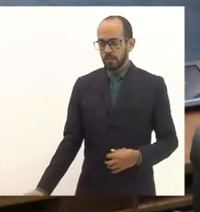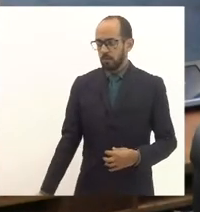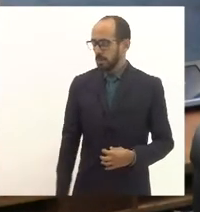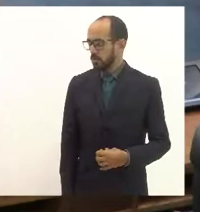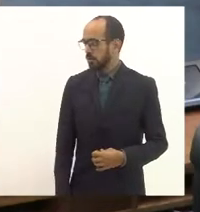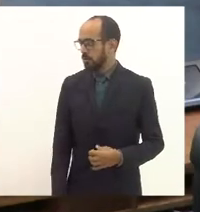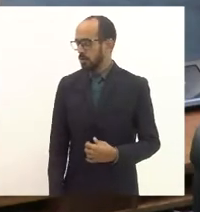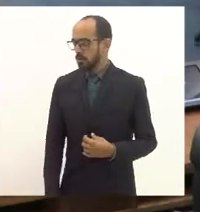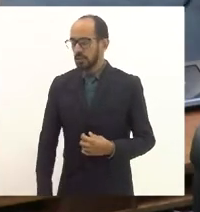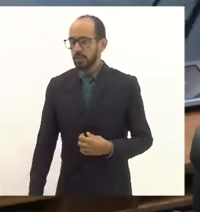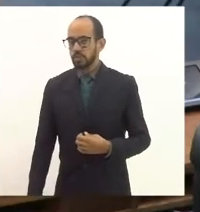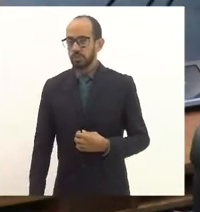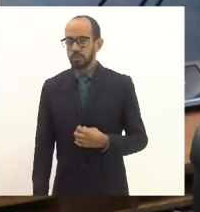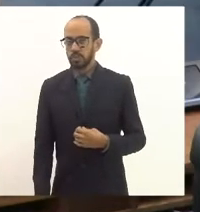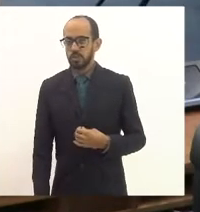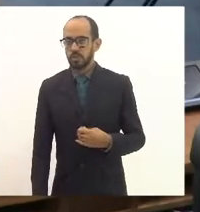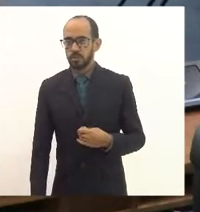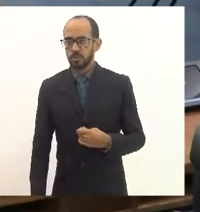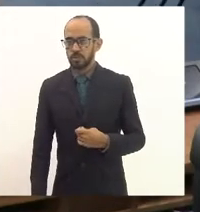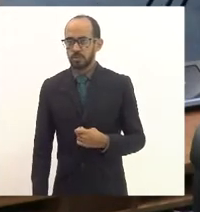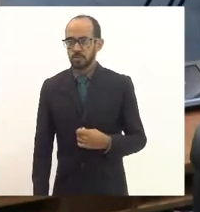Deputado Márcio não quer?